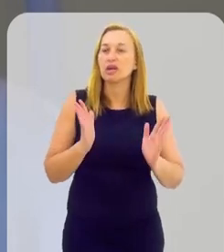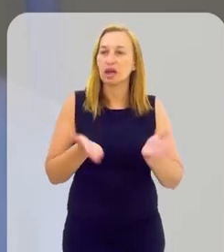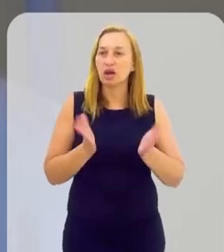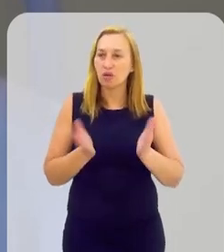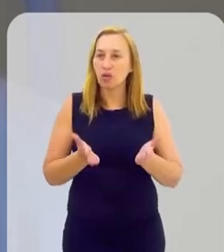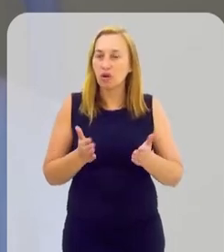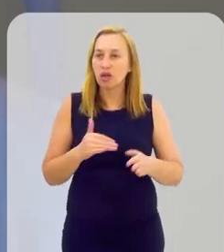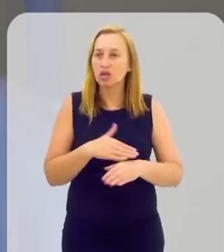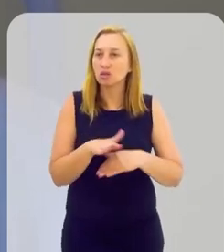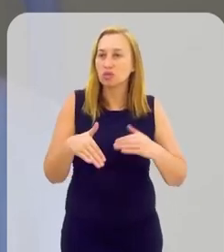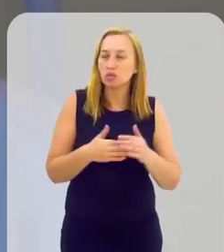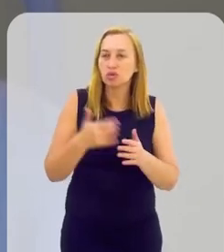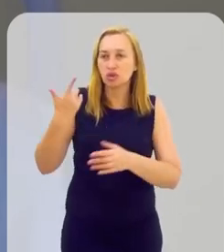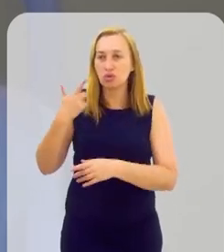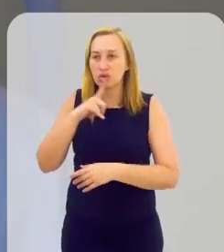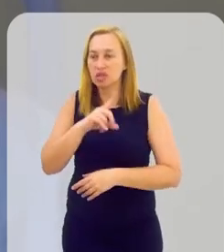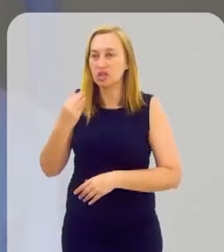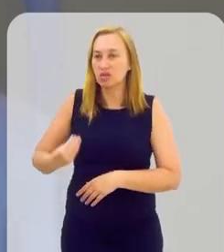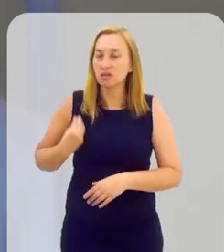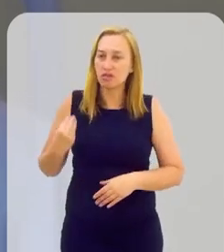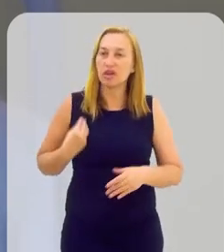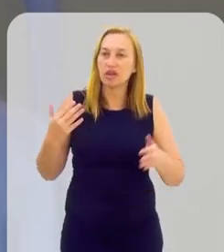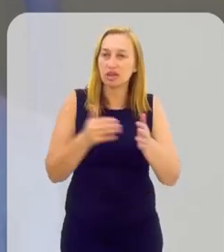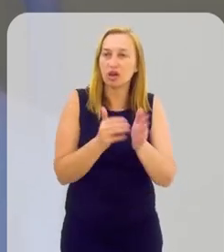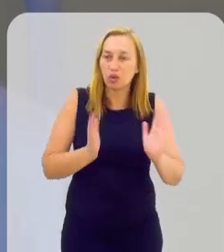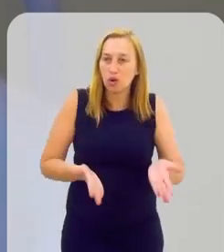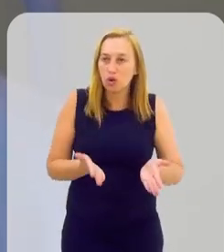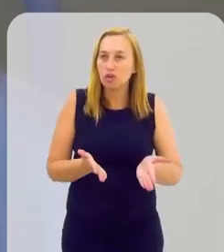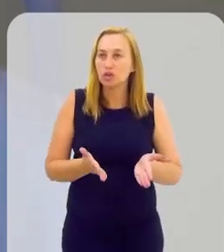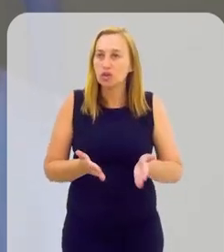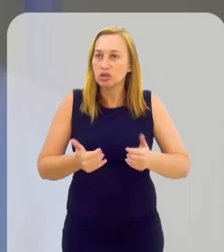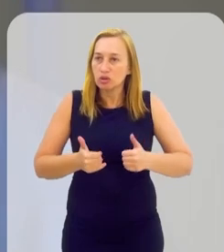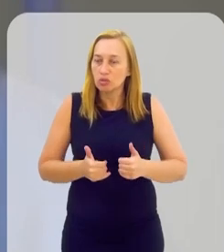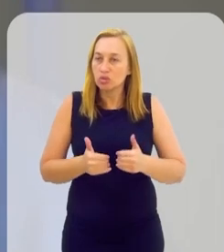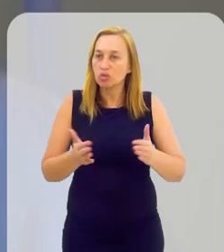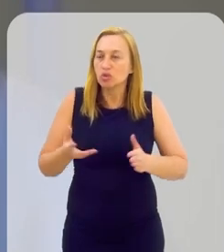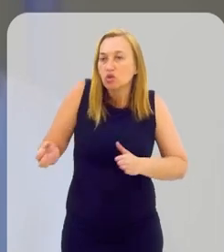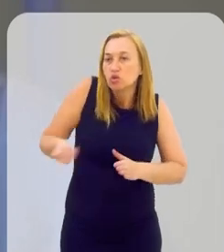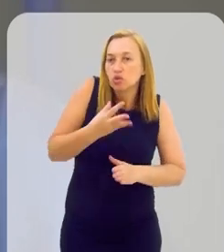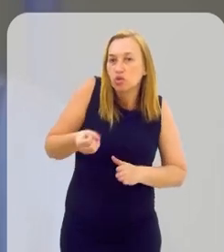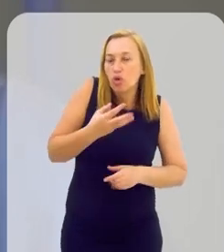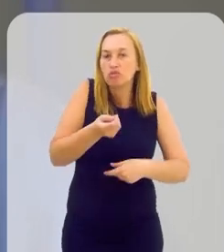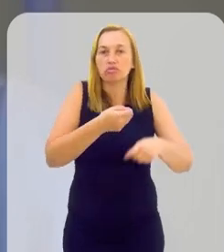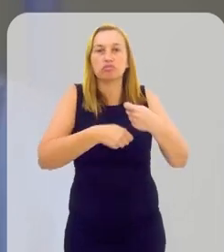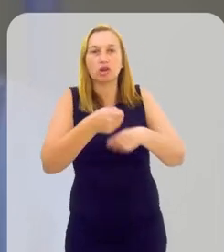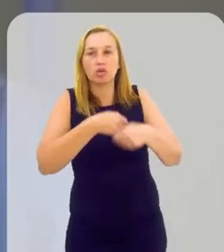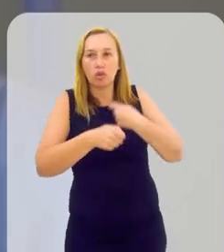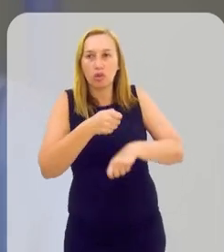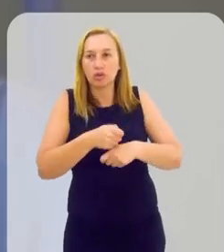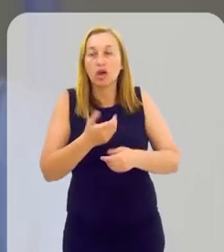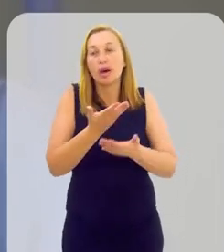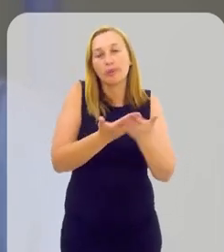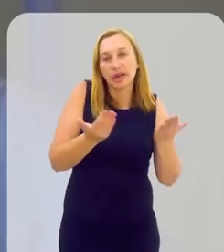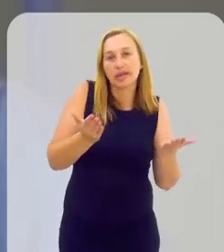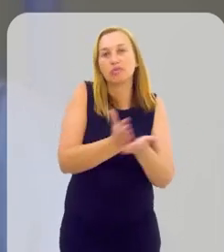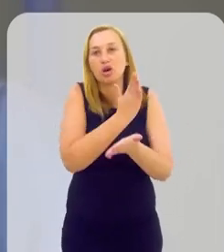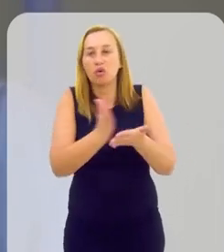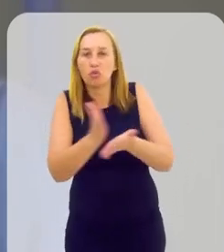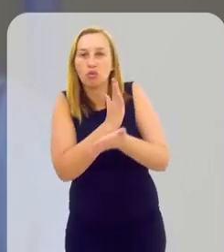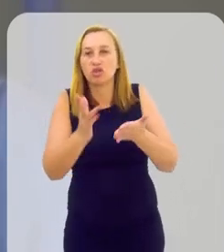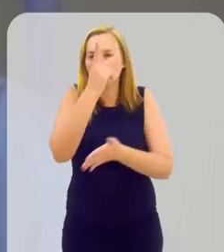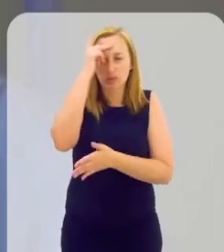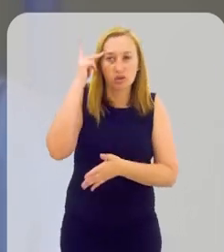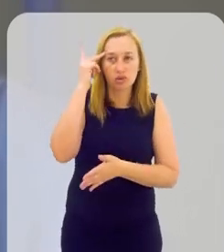aceitável, e eu diria que agora as empresas que sobreviveram e que se reinventaram estão até abrindo novos negócios.